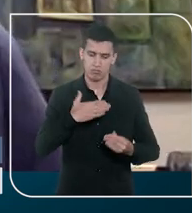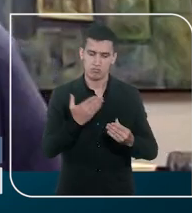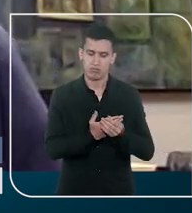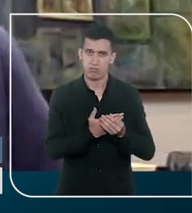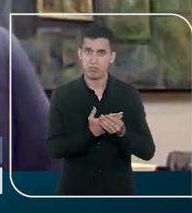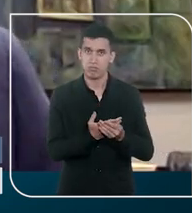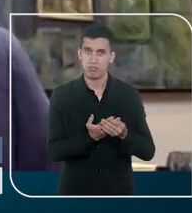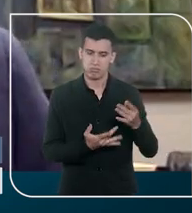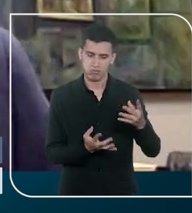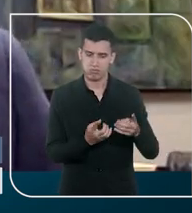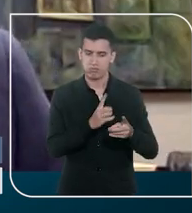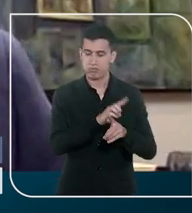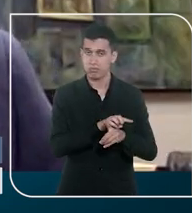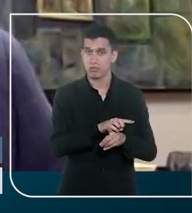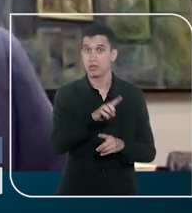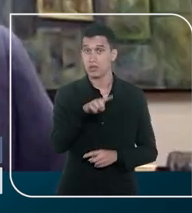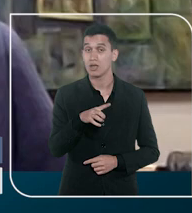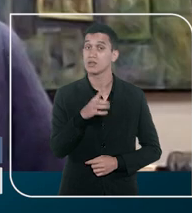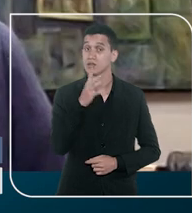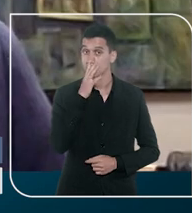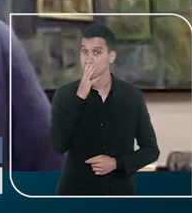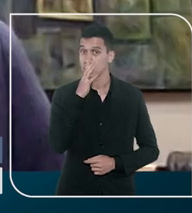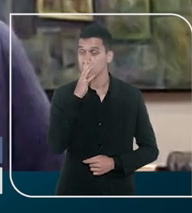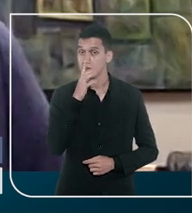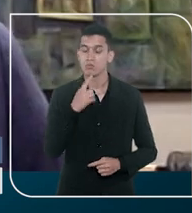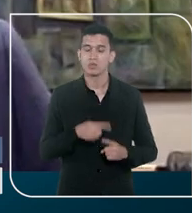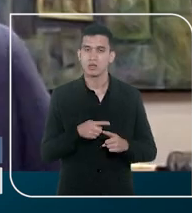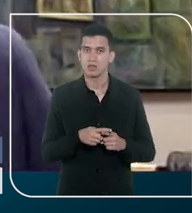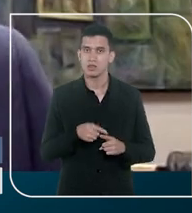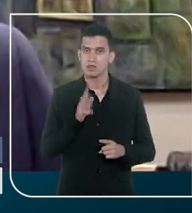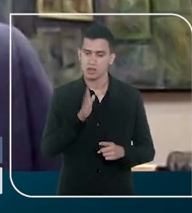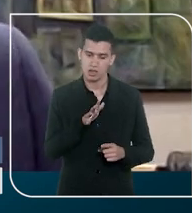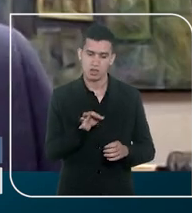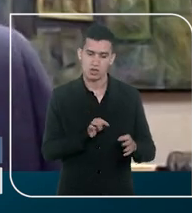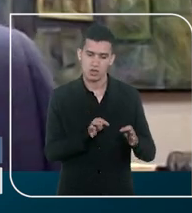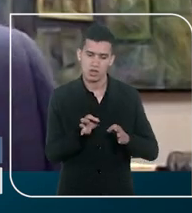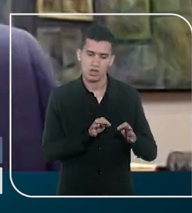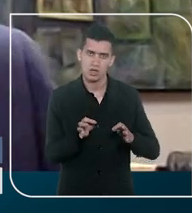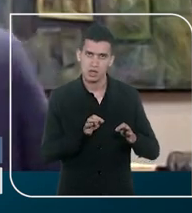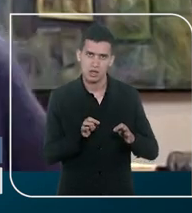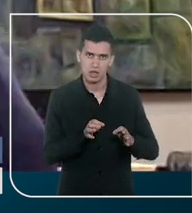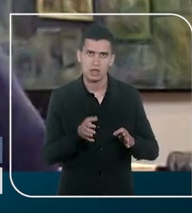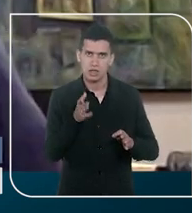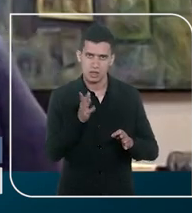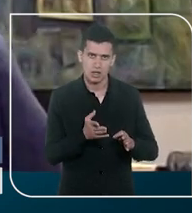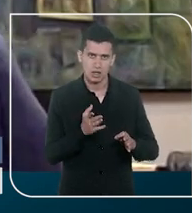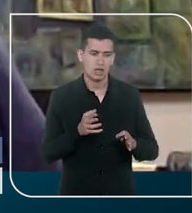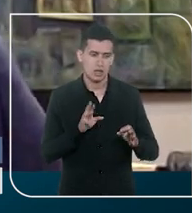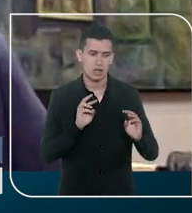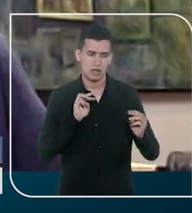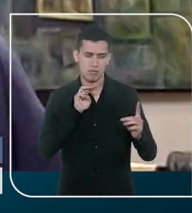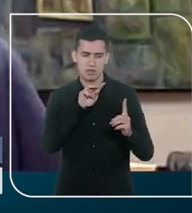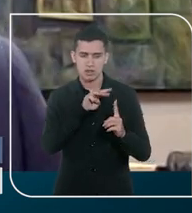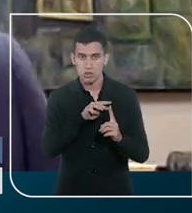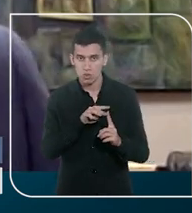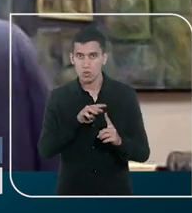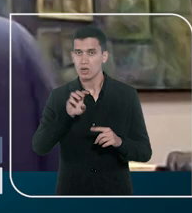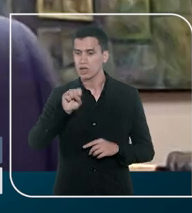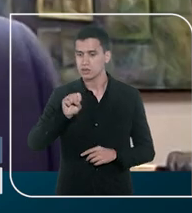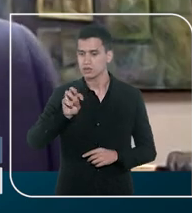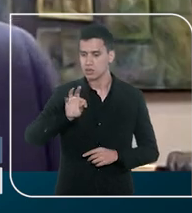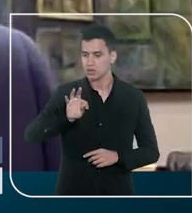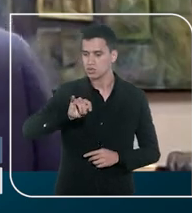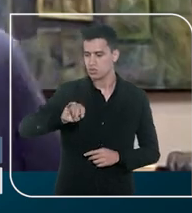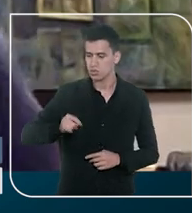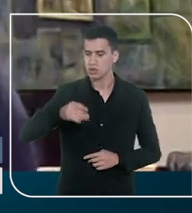um tanto quanto interessante, porque já no cumprimento desta missão, o STJ, já julgando um